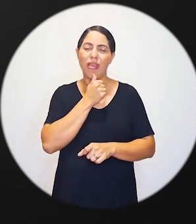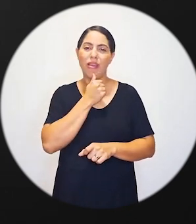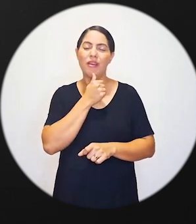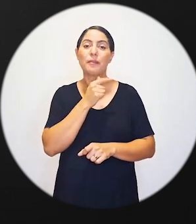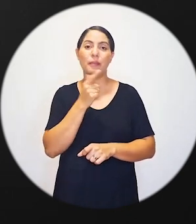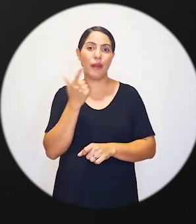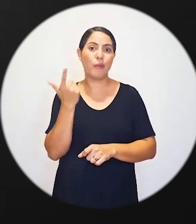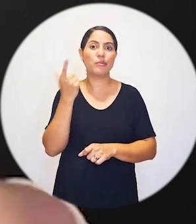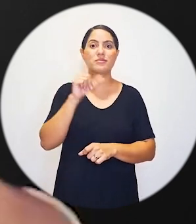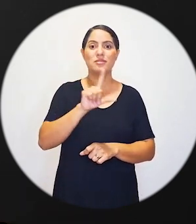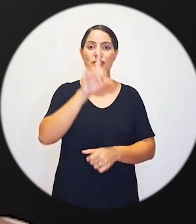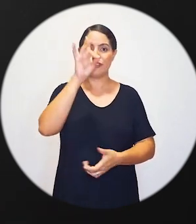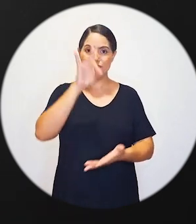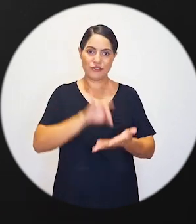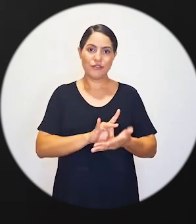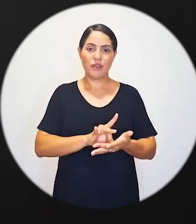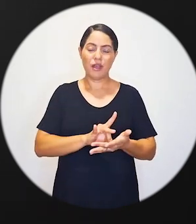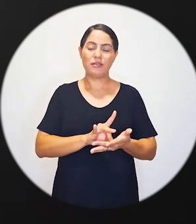demora haveria entre a